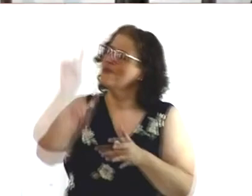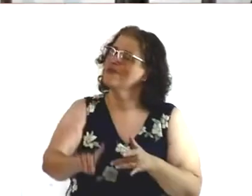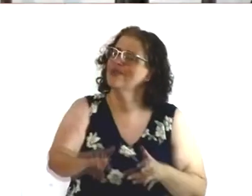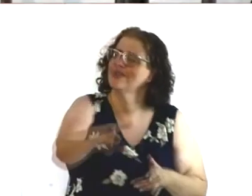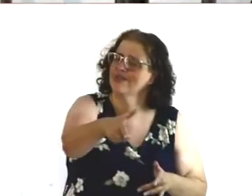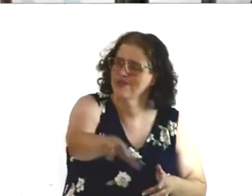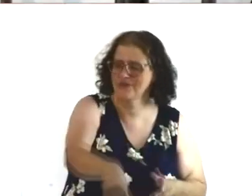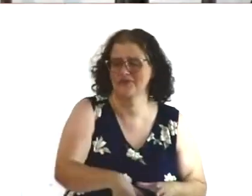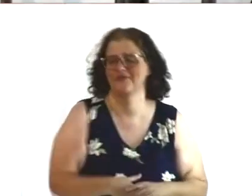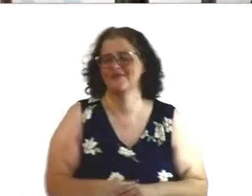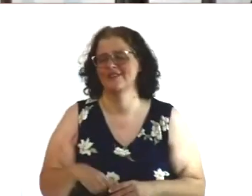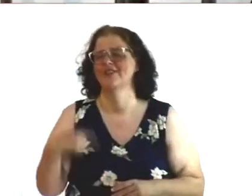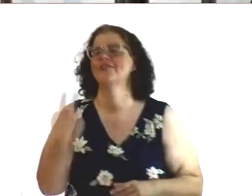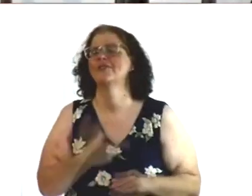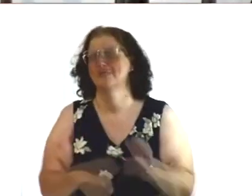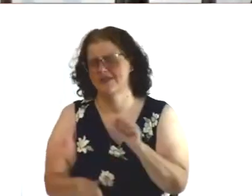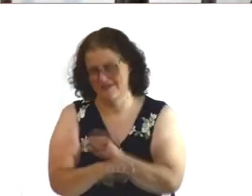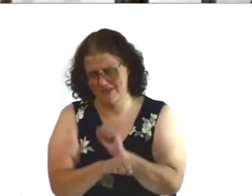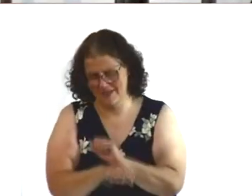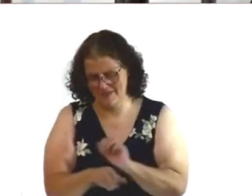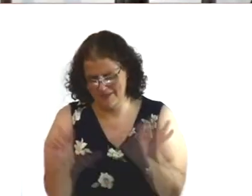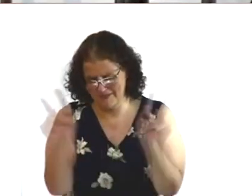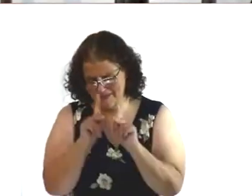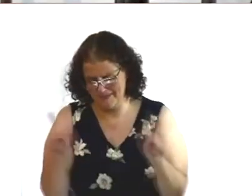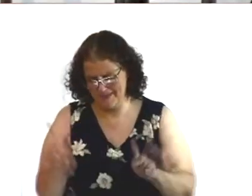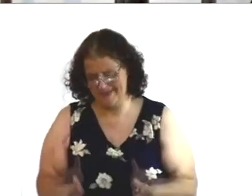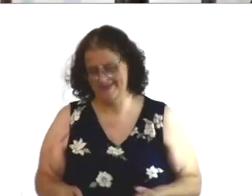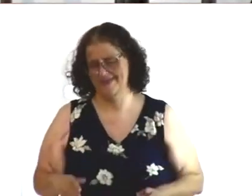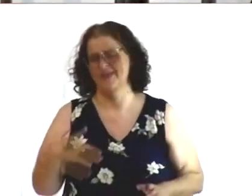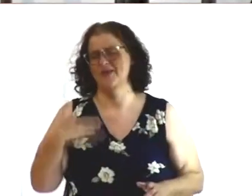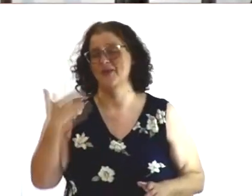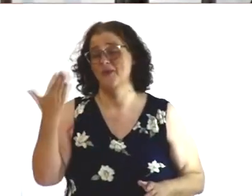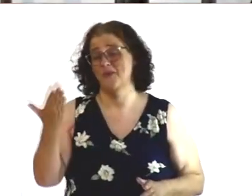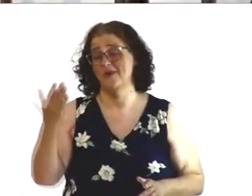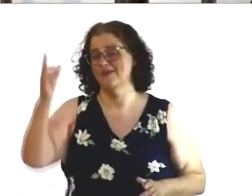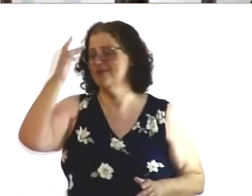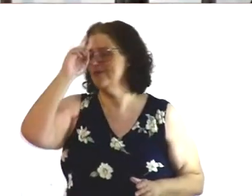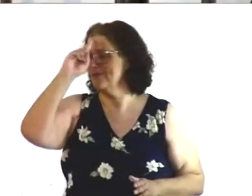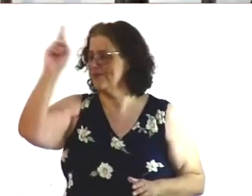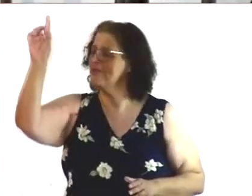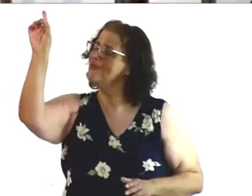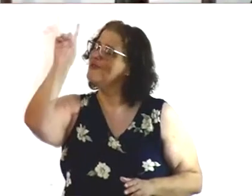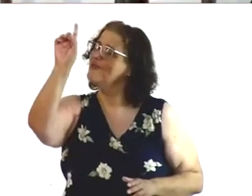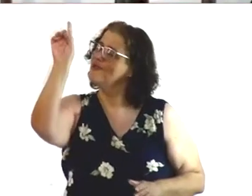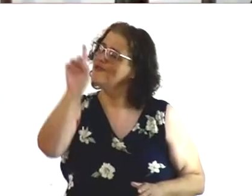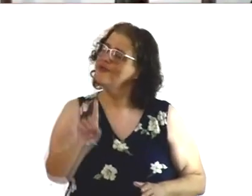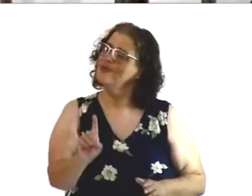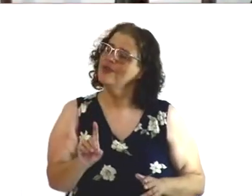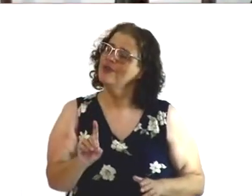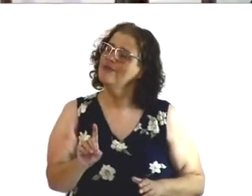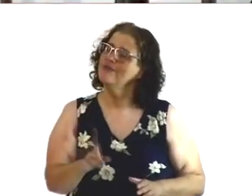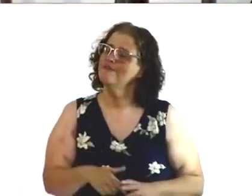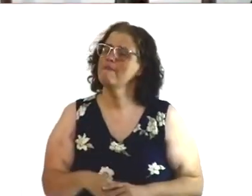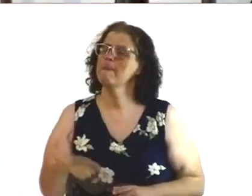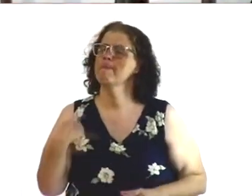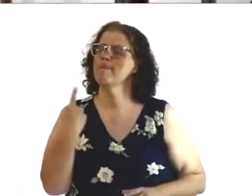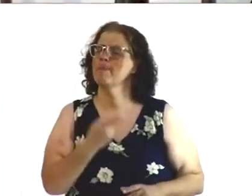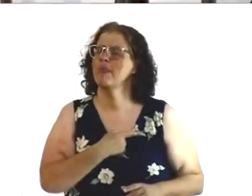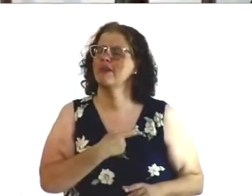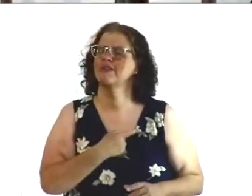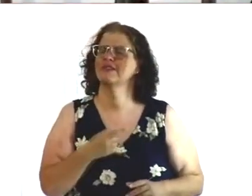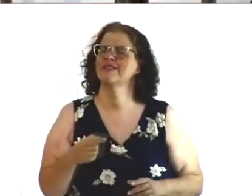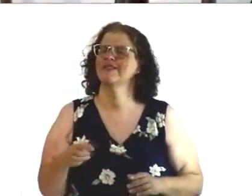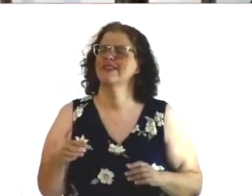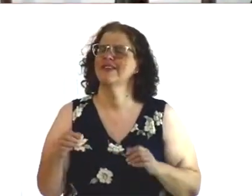em paz, no dia que o Senhor quiser. Nos encontrará aqui, para adorarmos juntos em espírito e em verdade, por